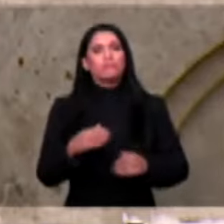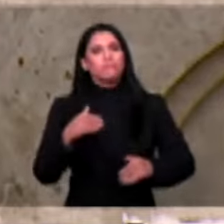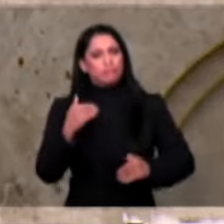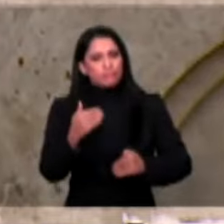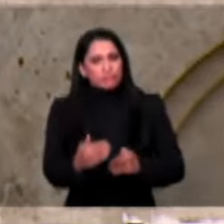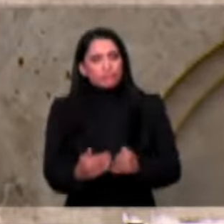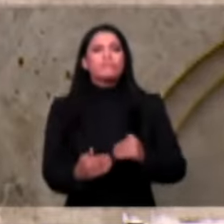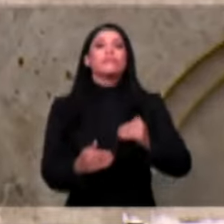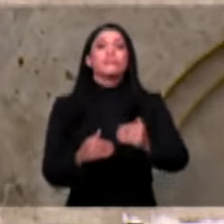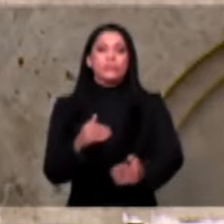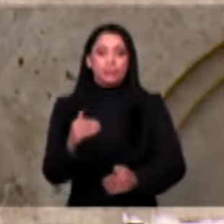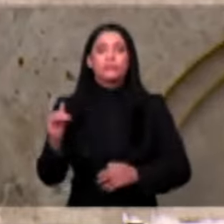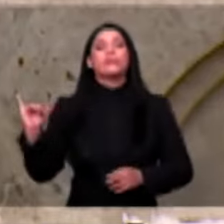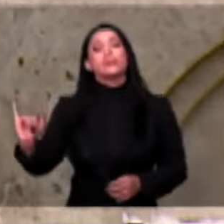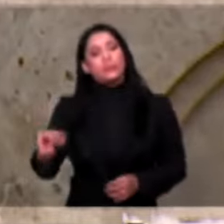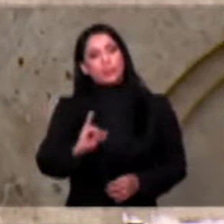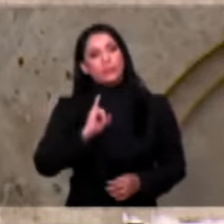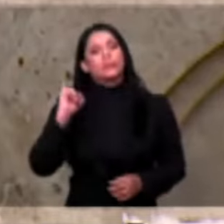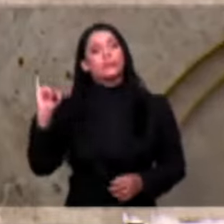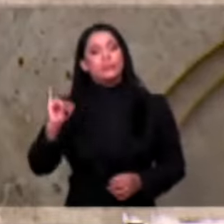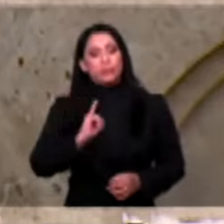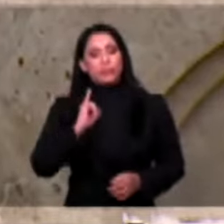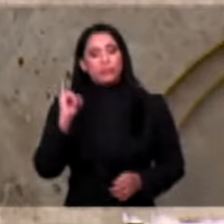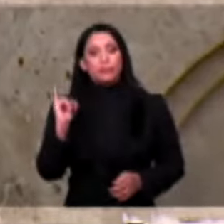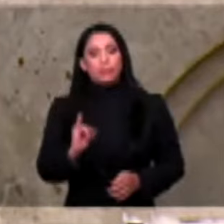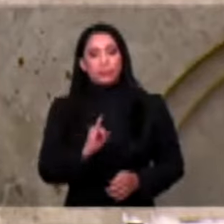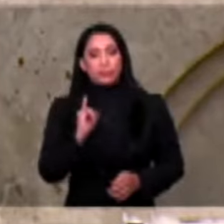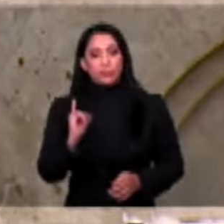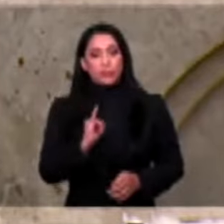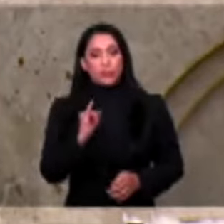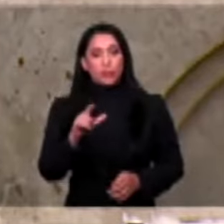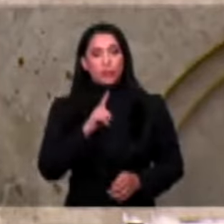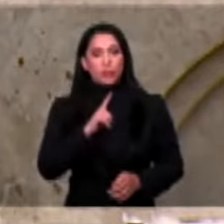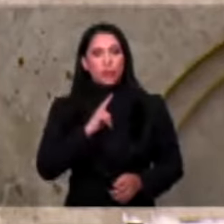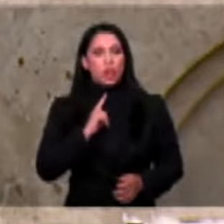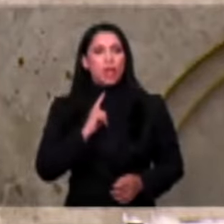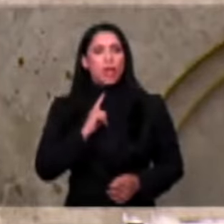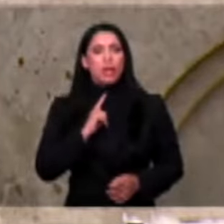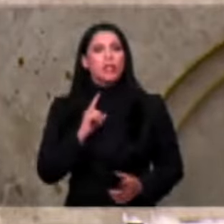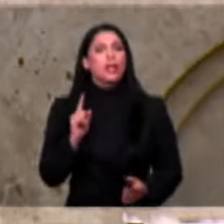passo, importa mais do que o próprio porto de destino.